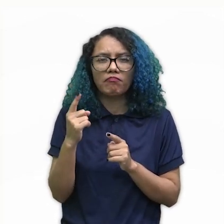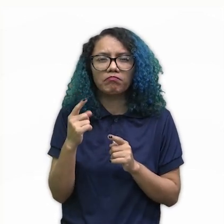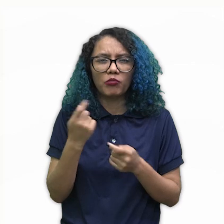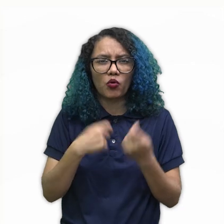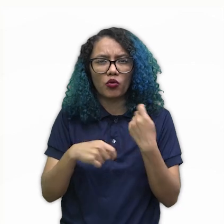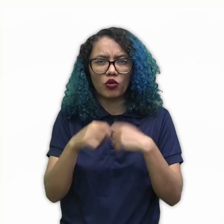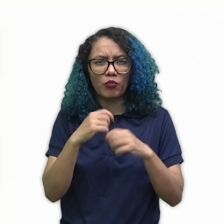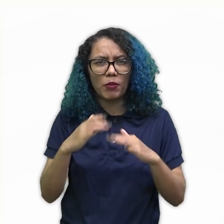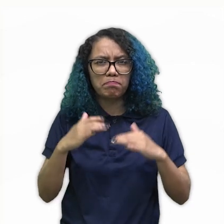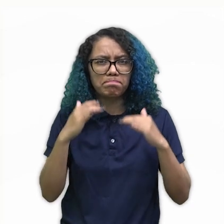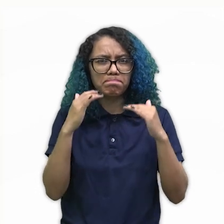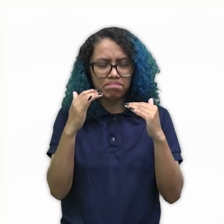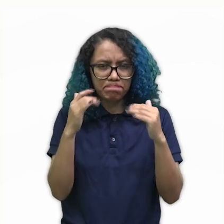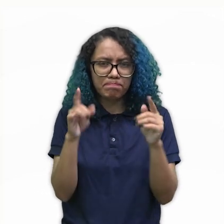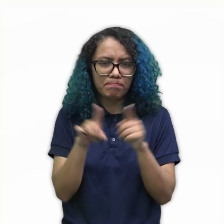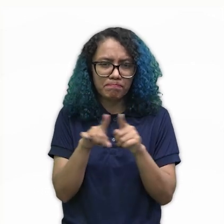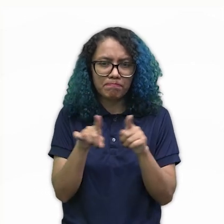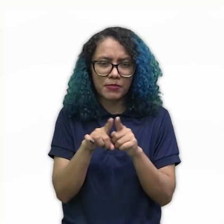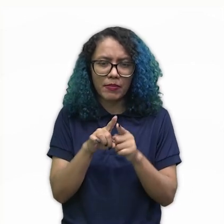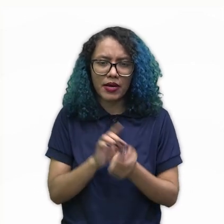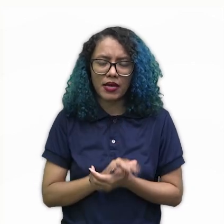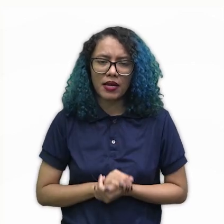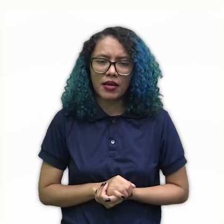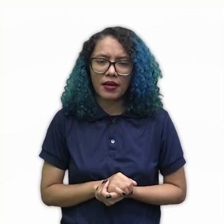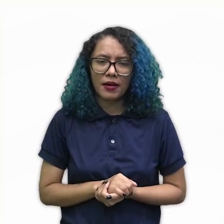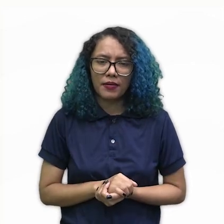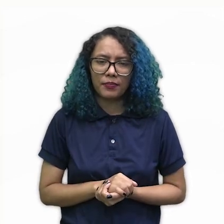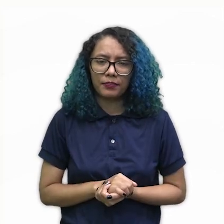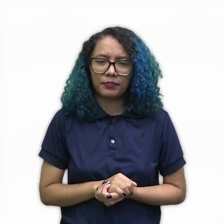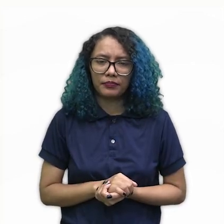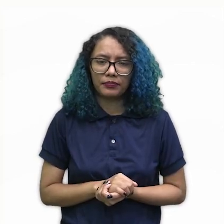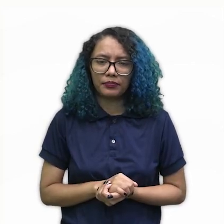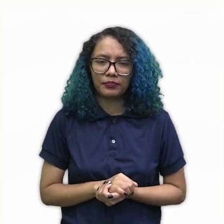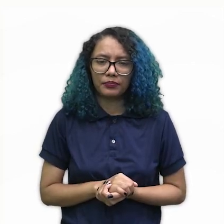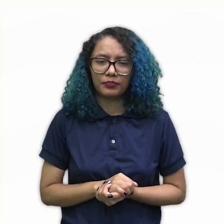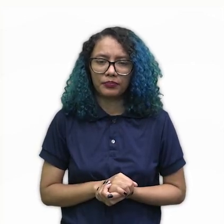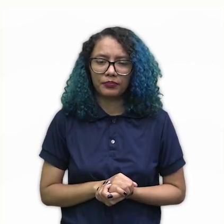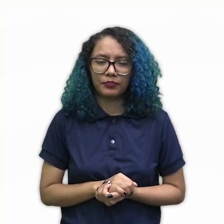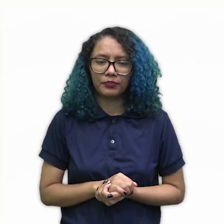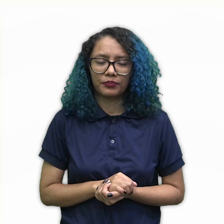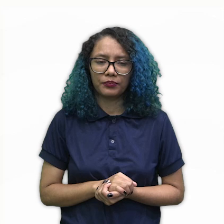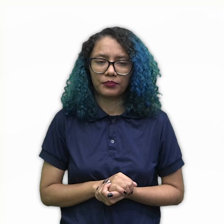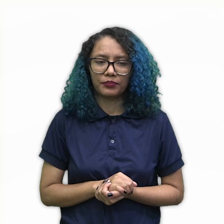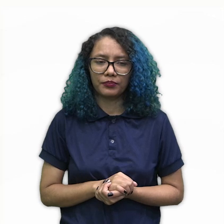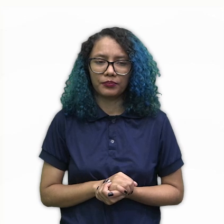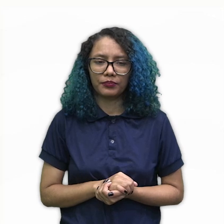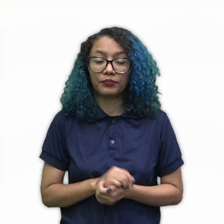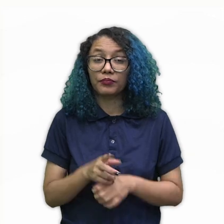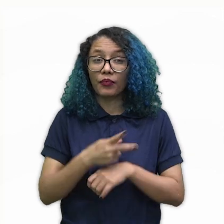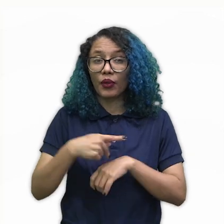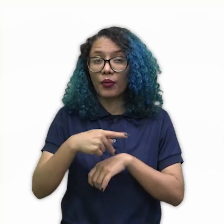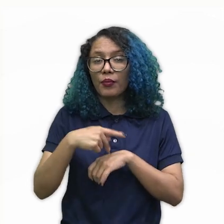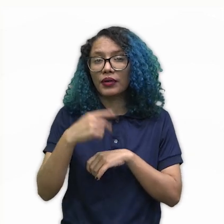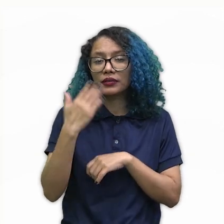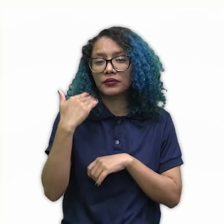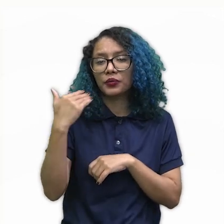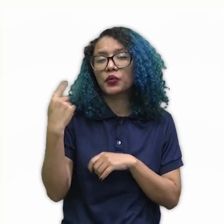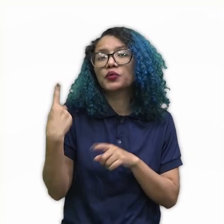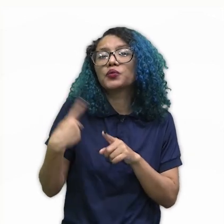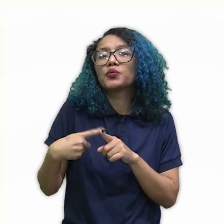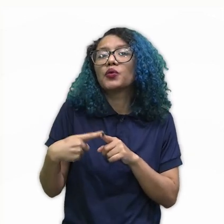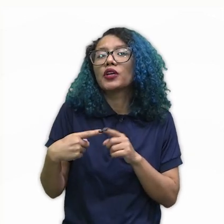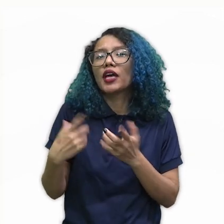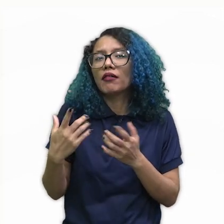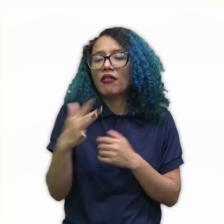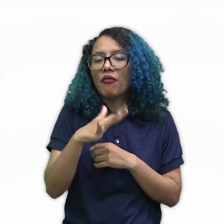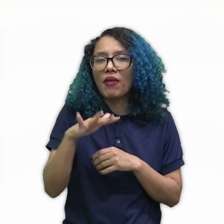certo? E nós temos também ali um país que é conhecido por ser um dos mais extensos do